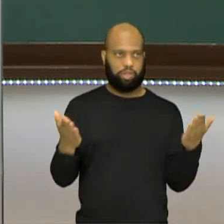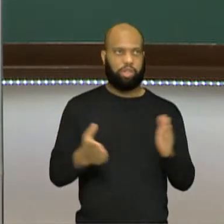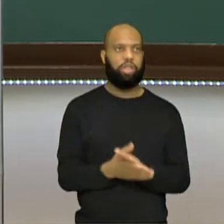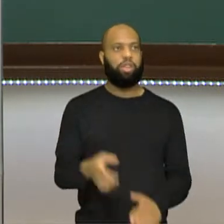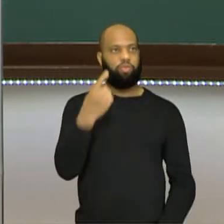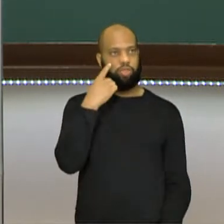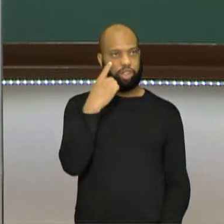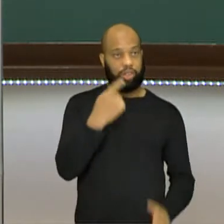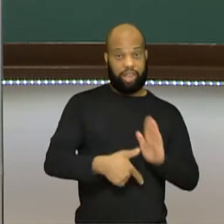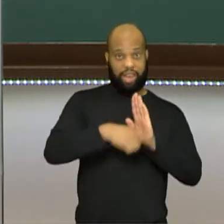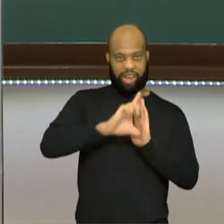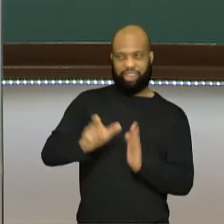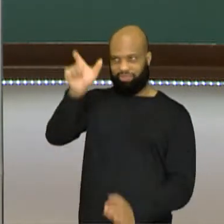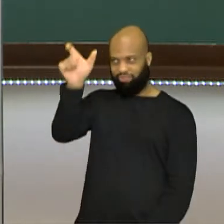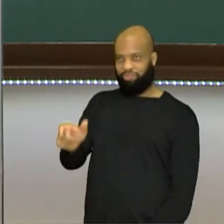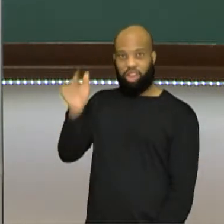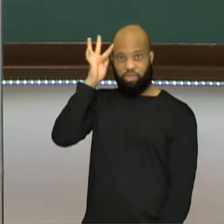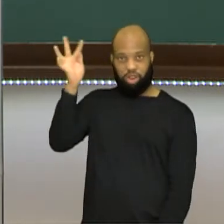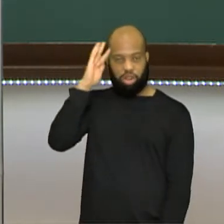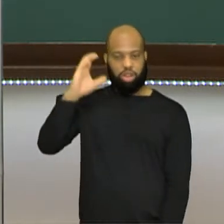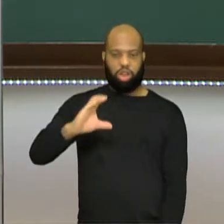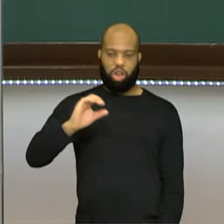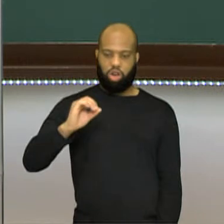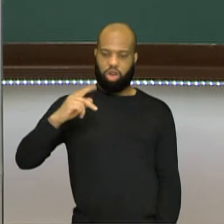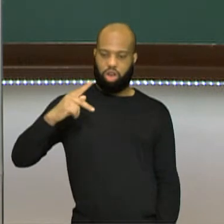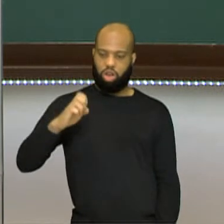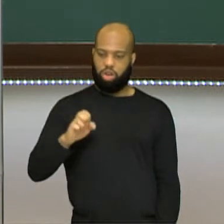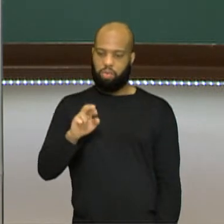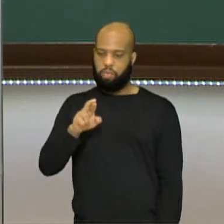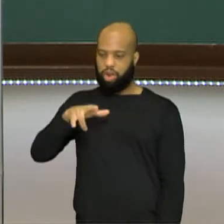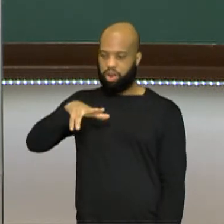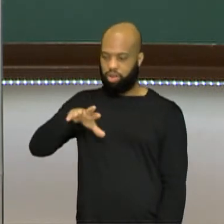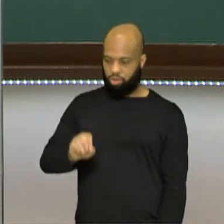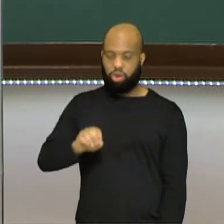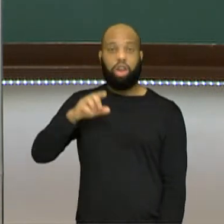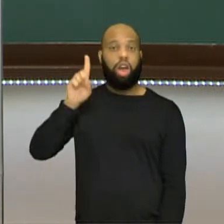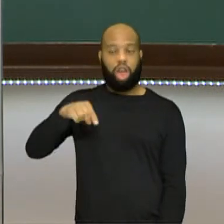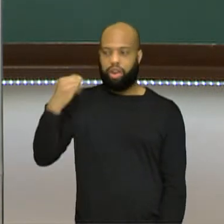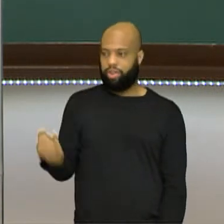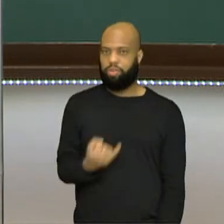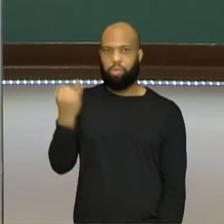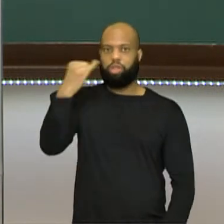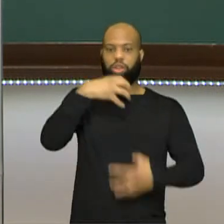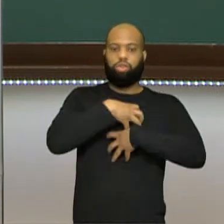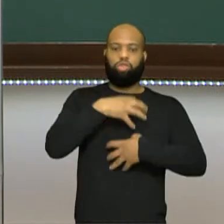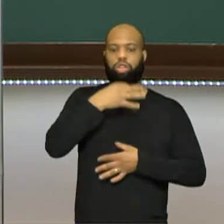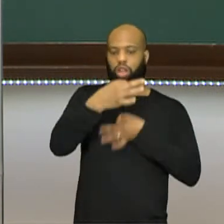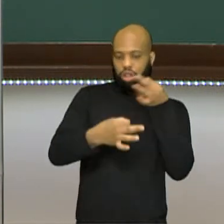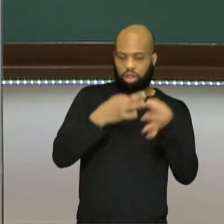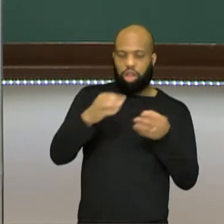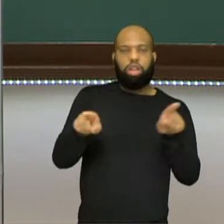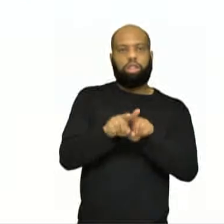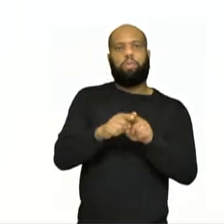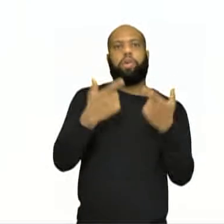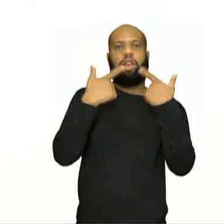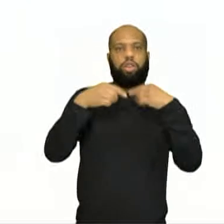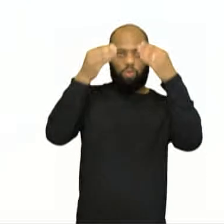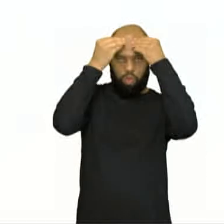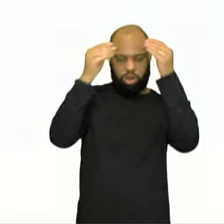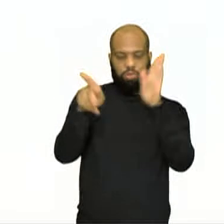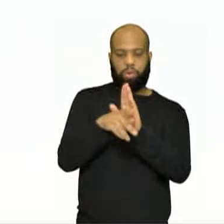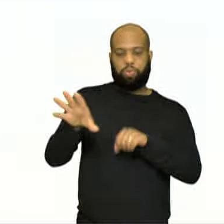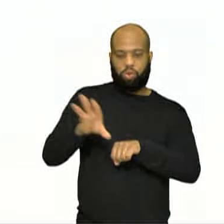Então, antes de Copérnico, era importante a forma com que se construía a argumentação e a linguagem dos conhecimentos.